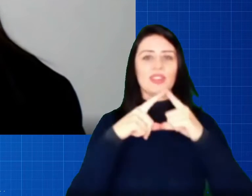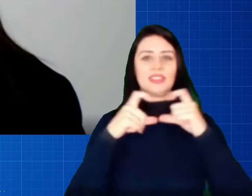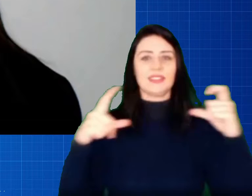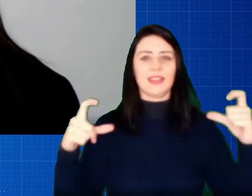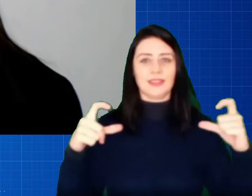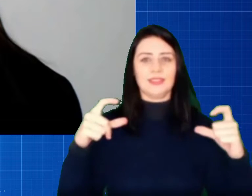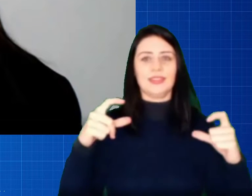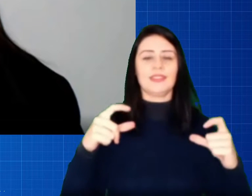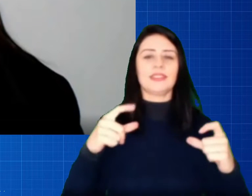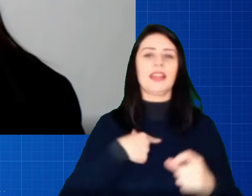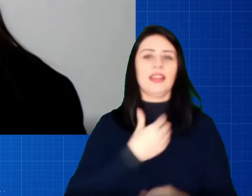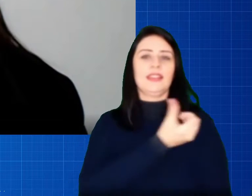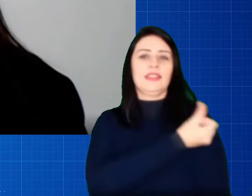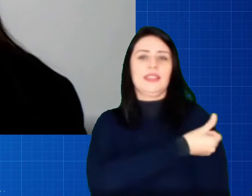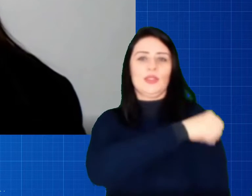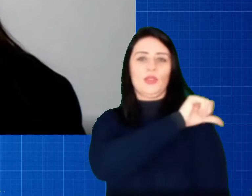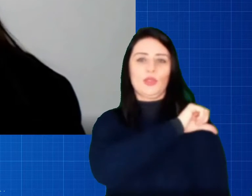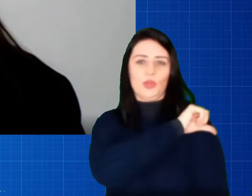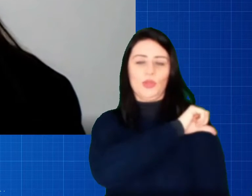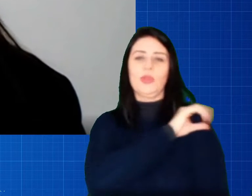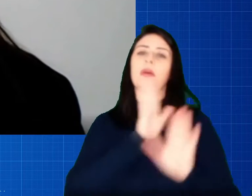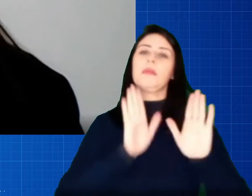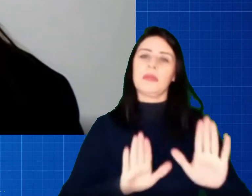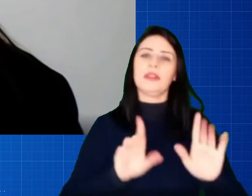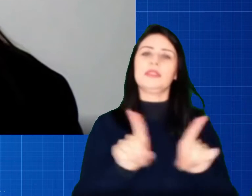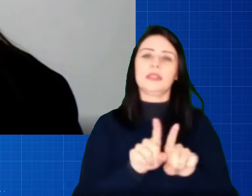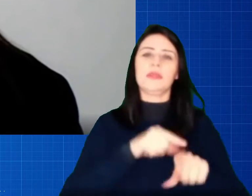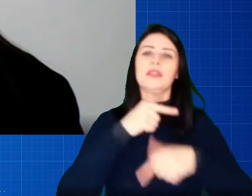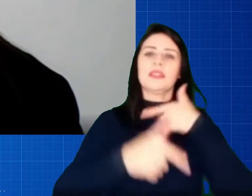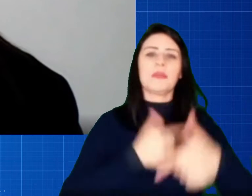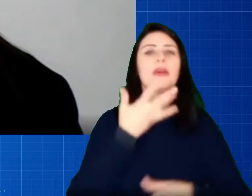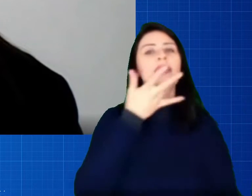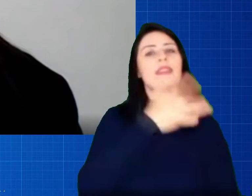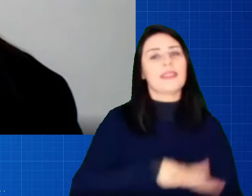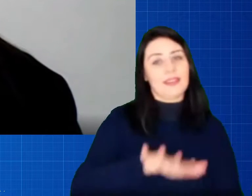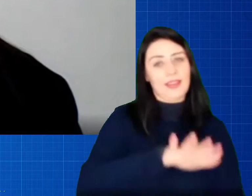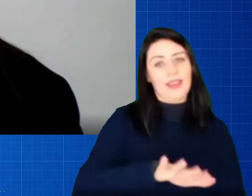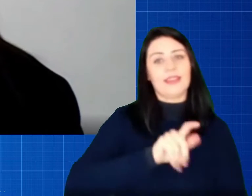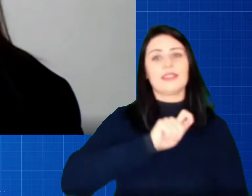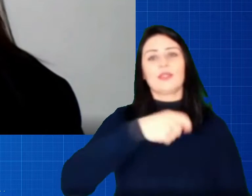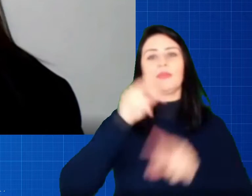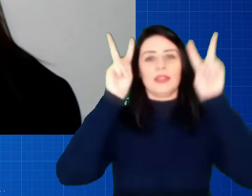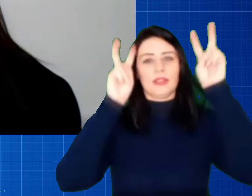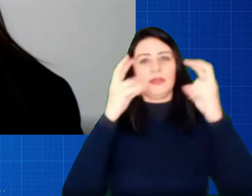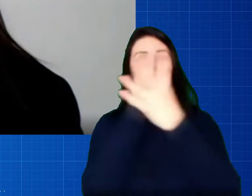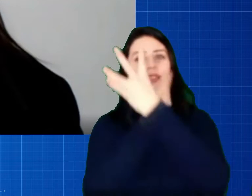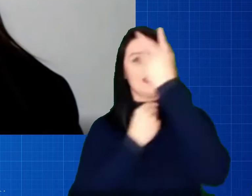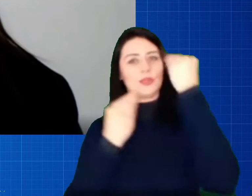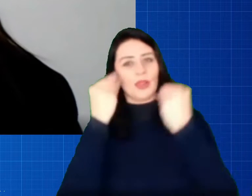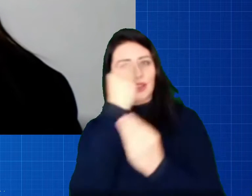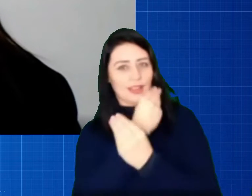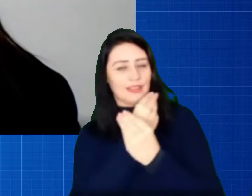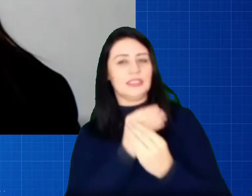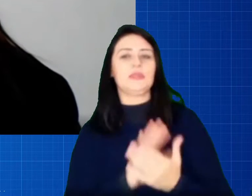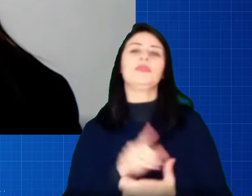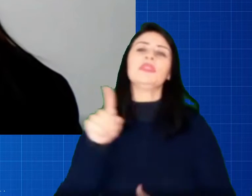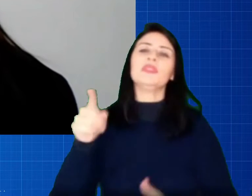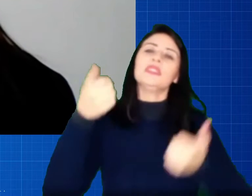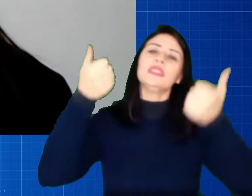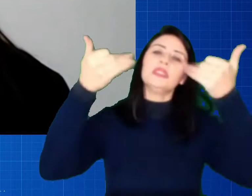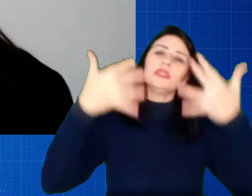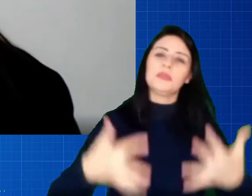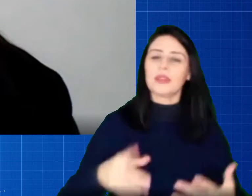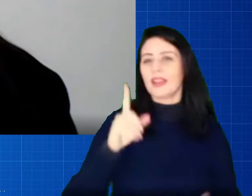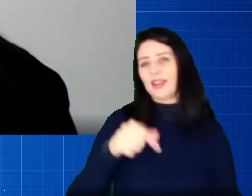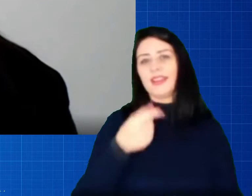ciências no município, e docência 2, mas a gente trabalha também com os pequenos com relação a essa questão da sexualidade, né? Como vocês